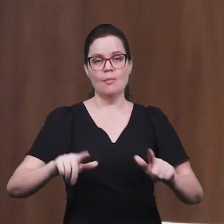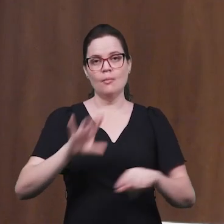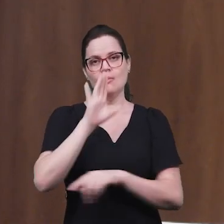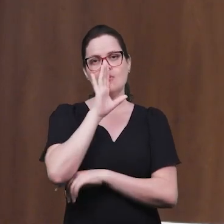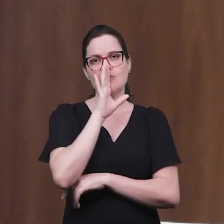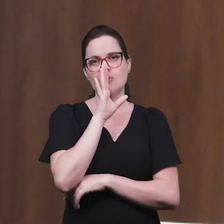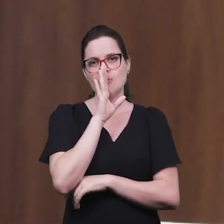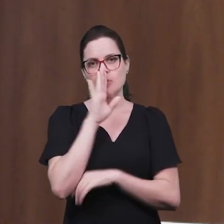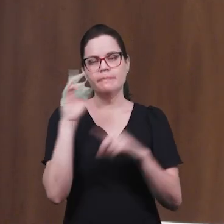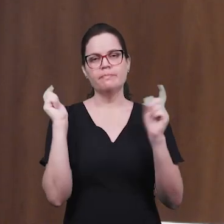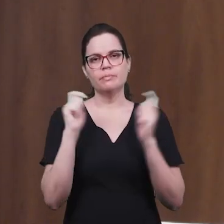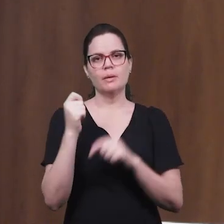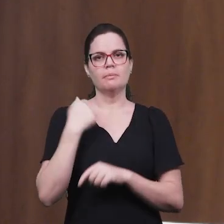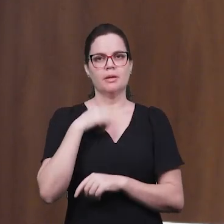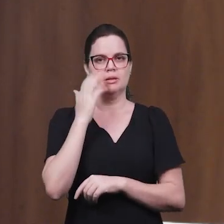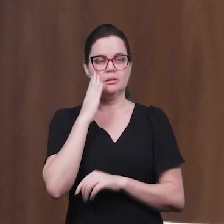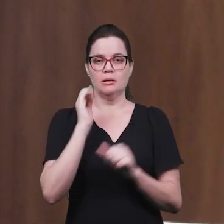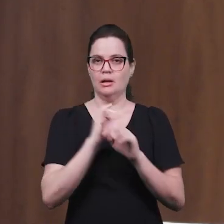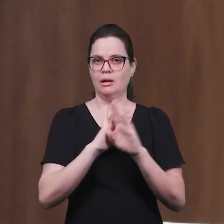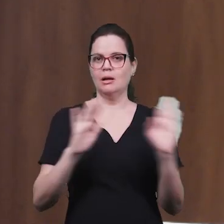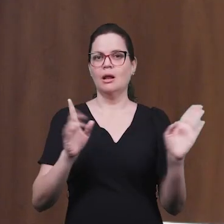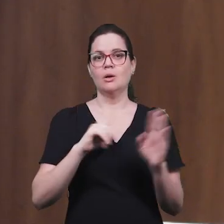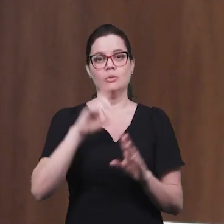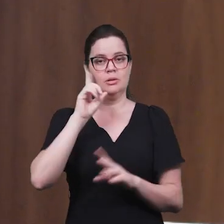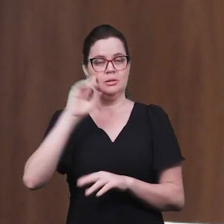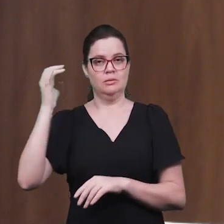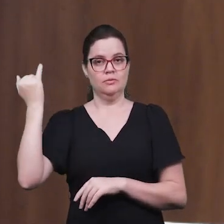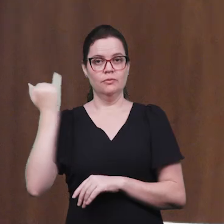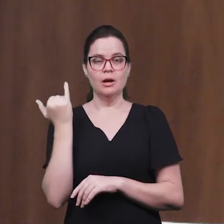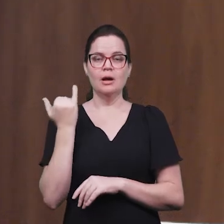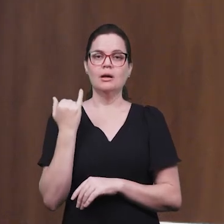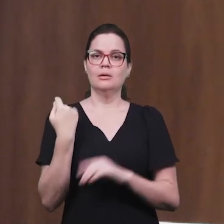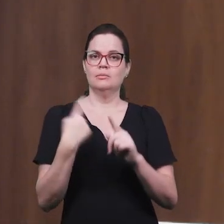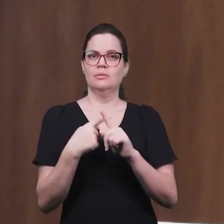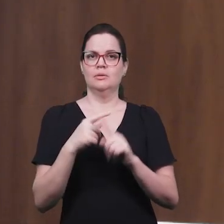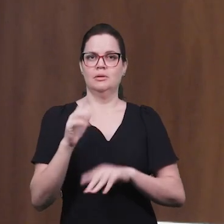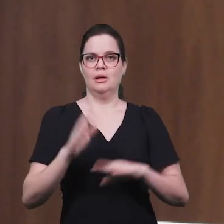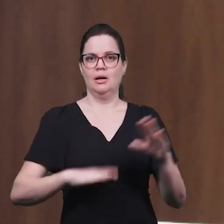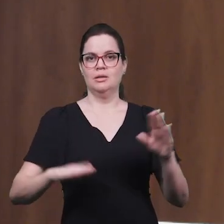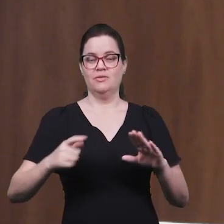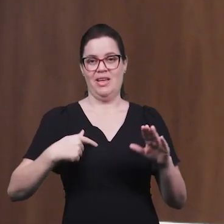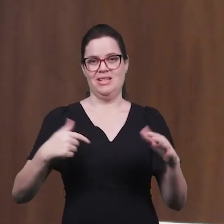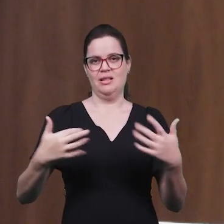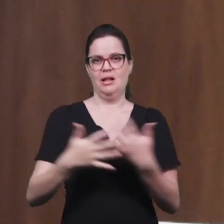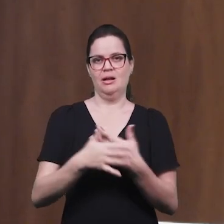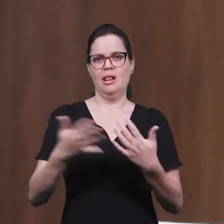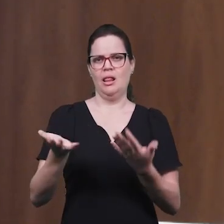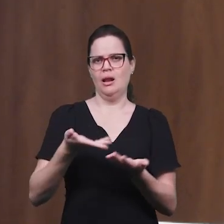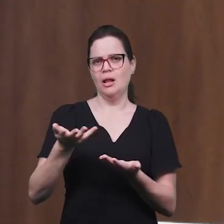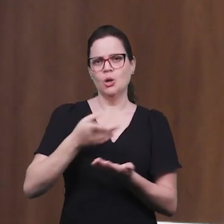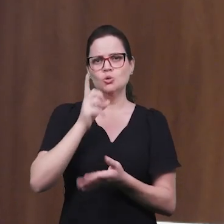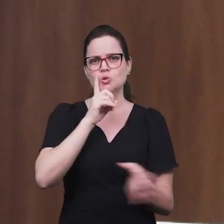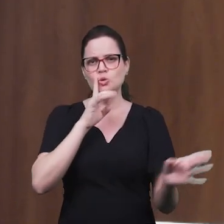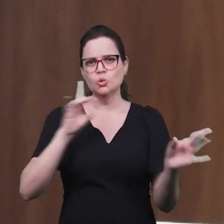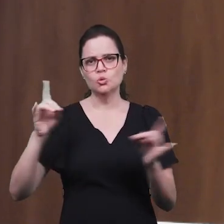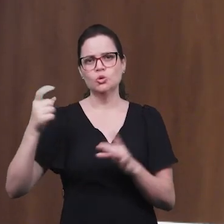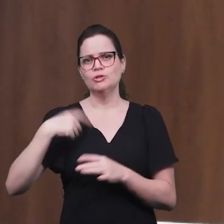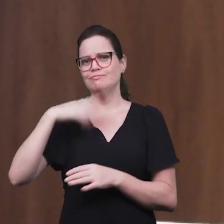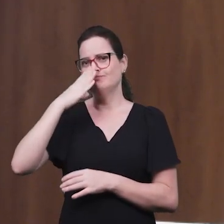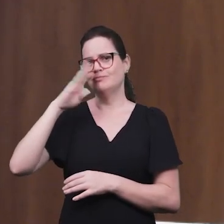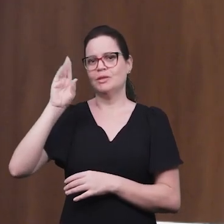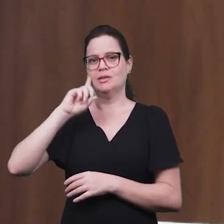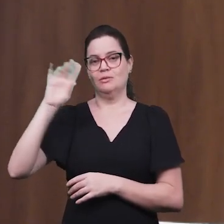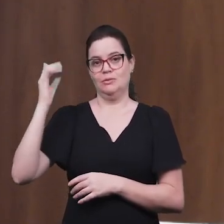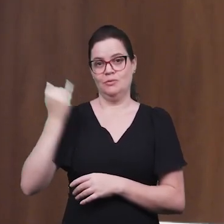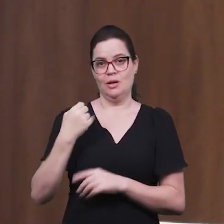este mundo e para aquilo que é material. Muitas das vezes, isso abafa a voz de Deus. As cidades